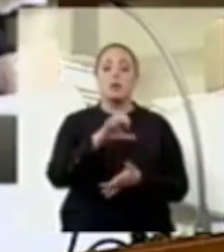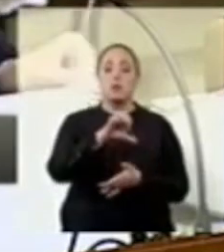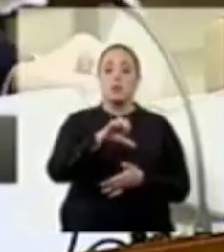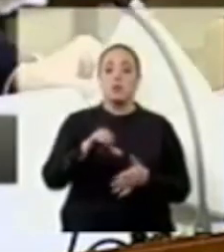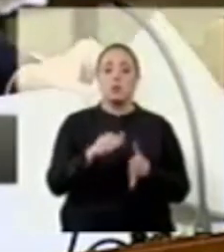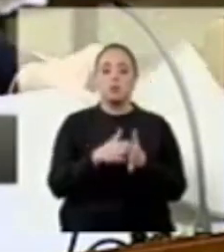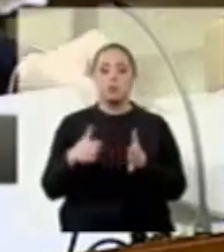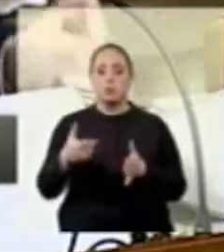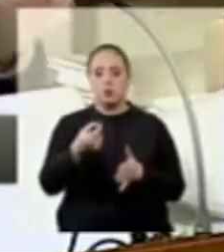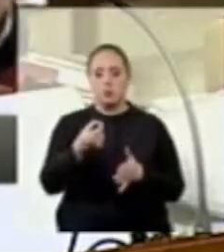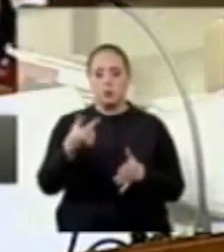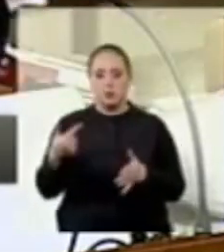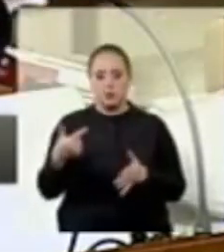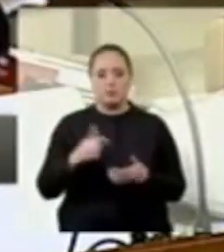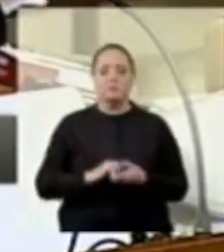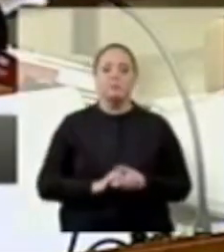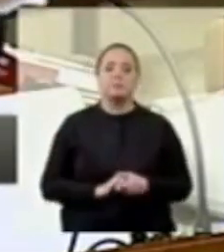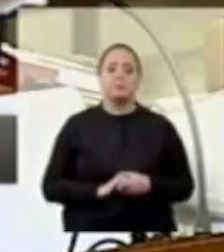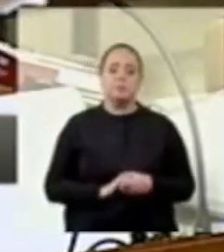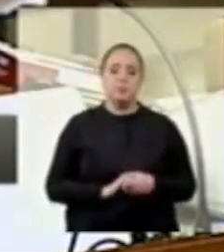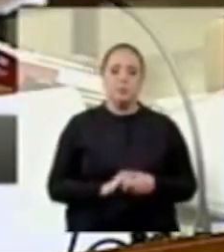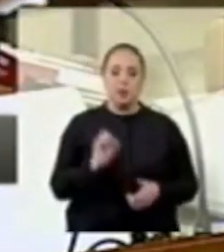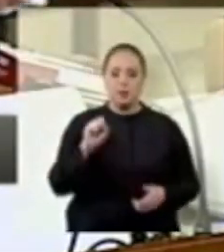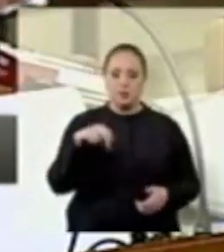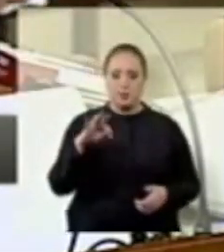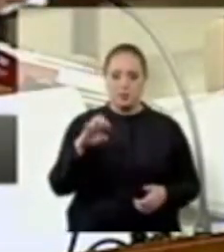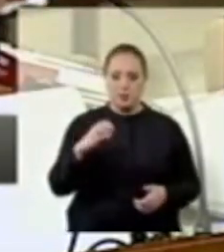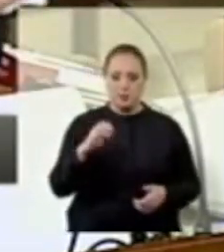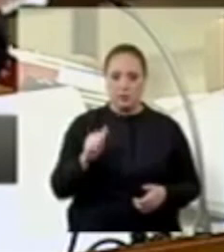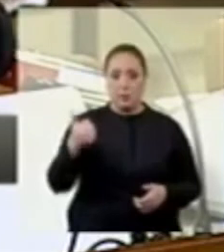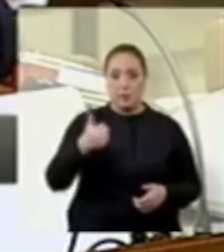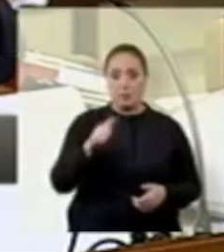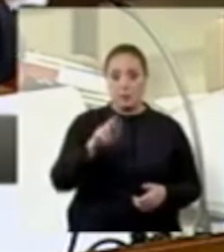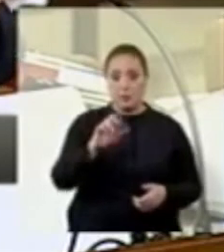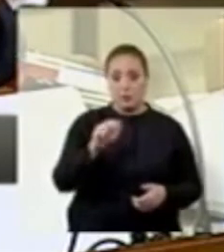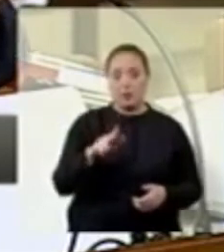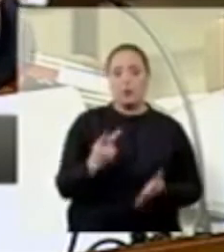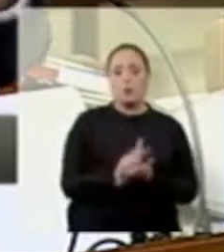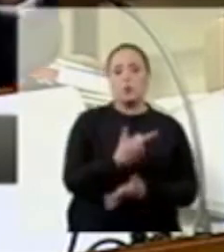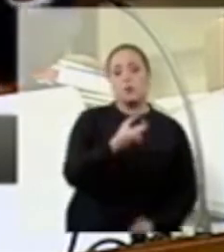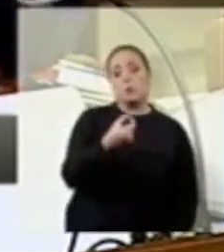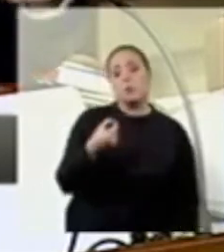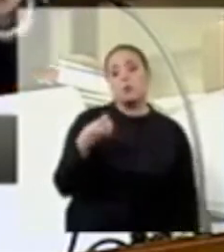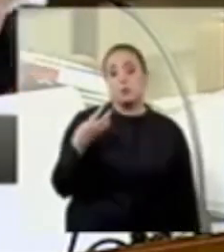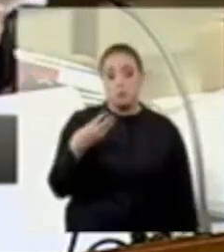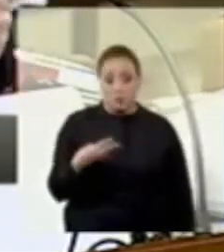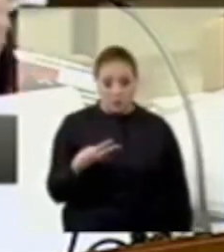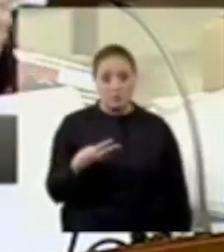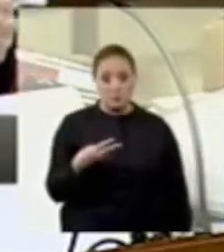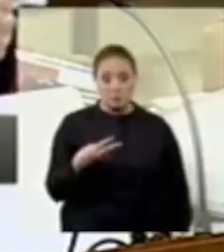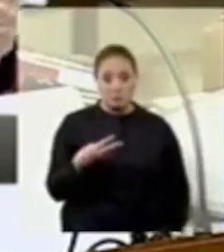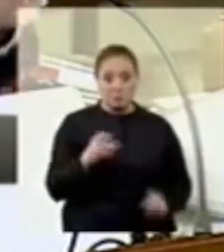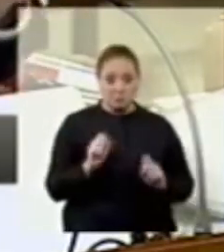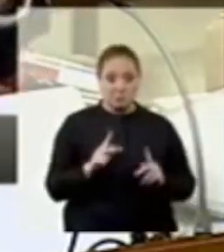2002 a sentença condenatória de primeiro grau foi em 2003 série como a vida deveria